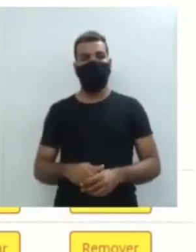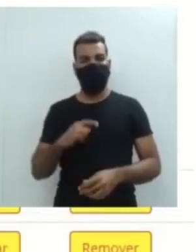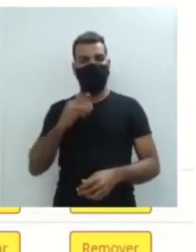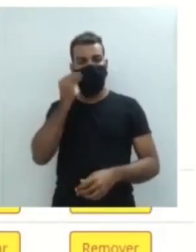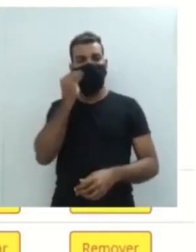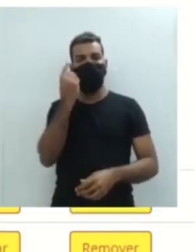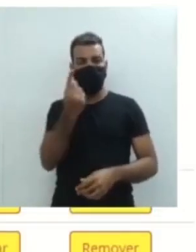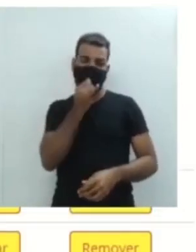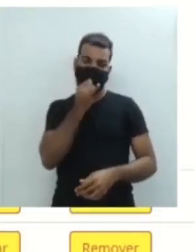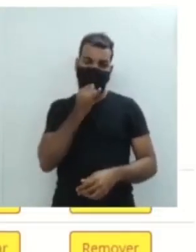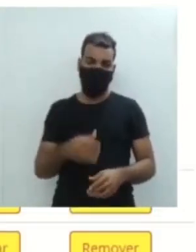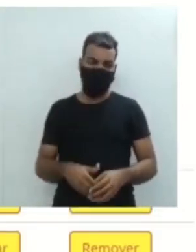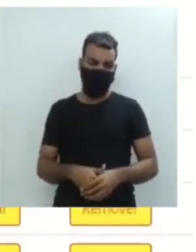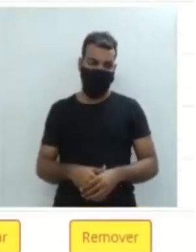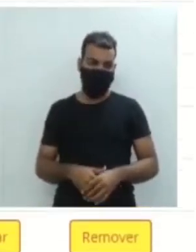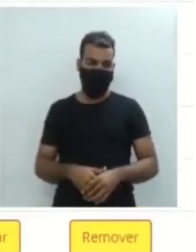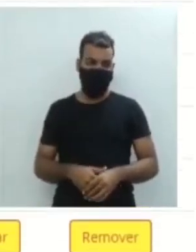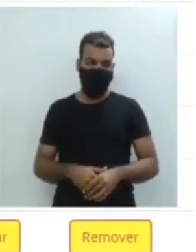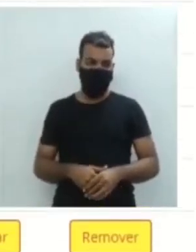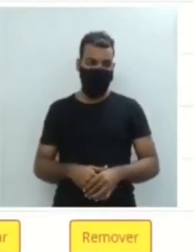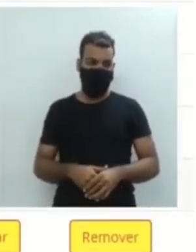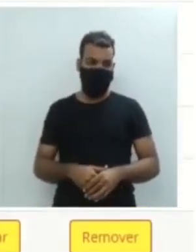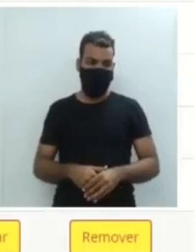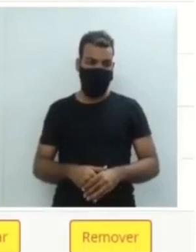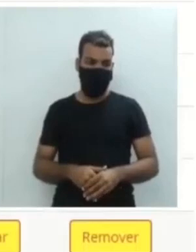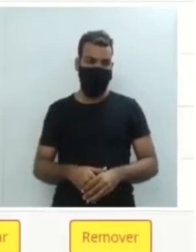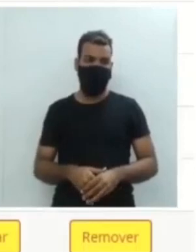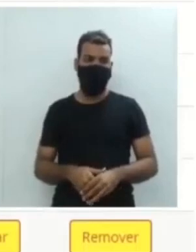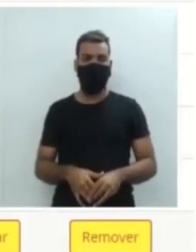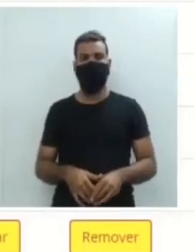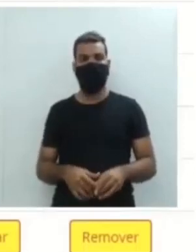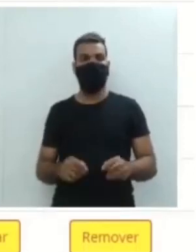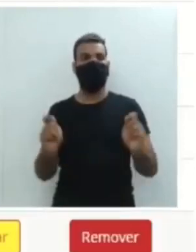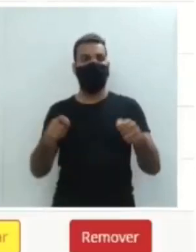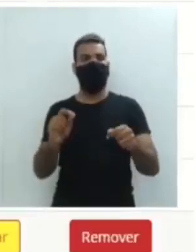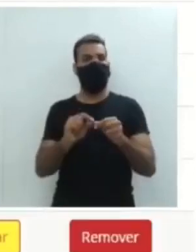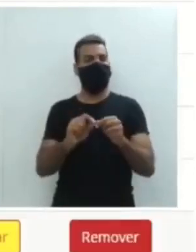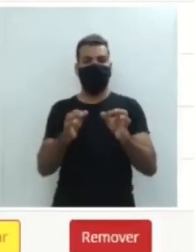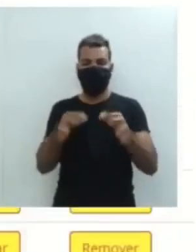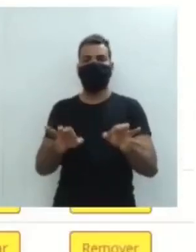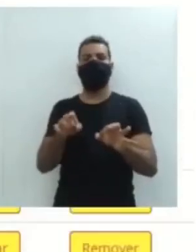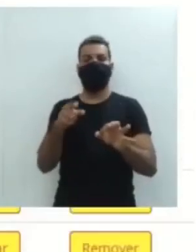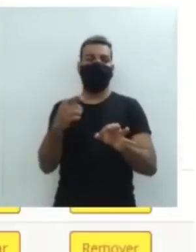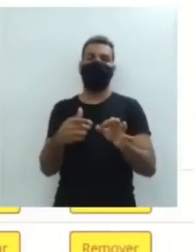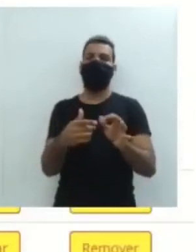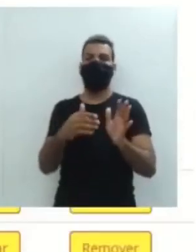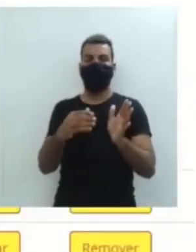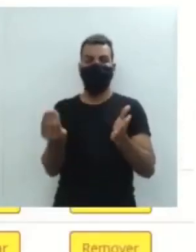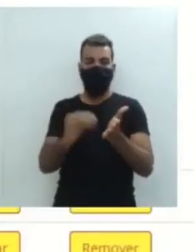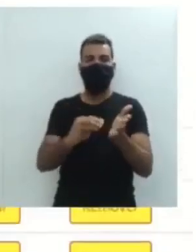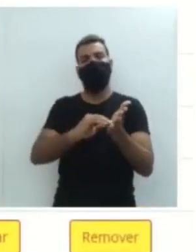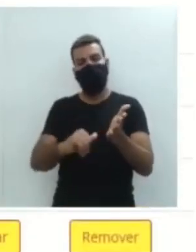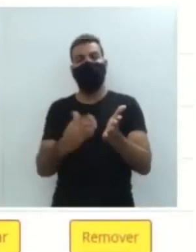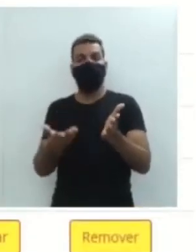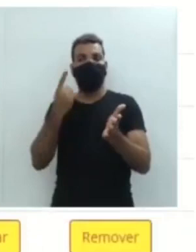exemplo e a gente consegue visualizar que a nossa aplicação funciona corretamente e remover e